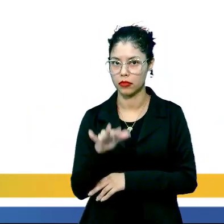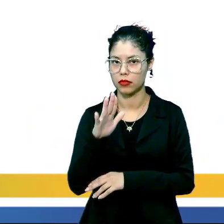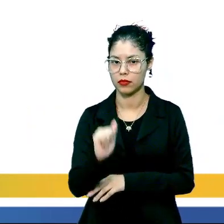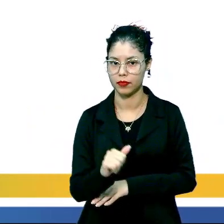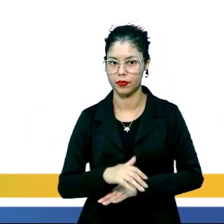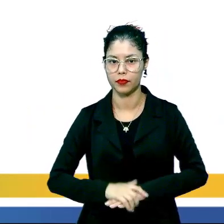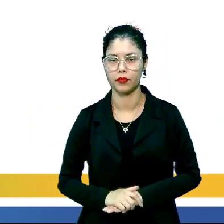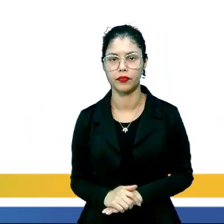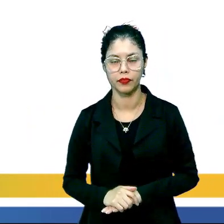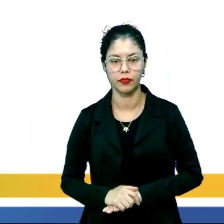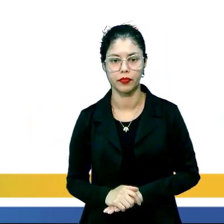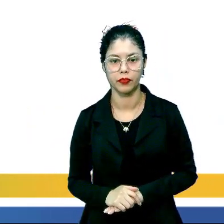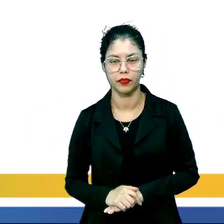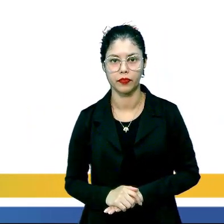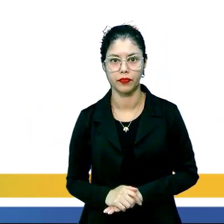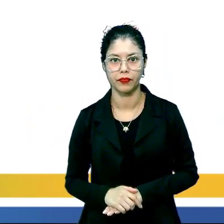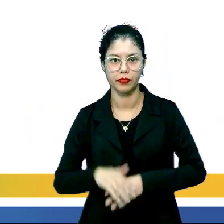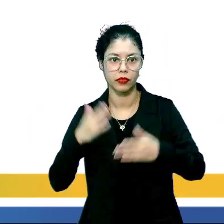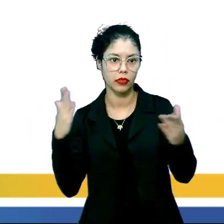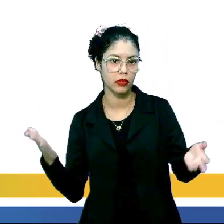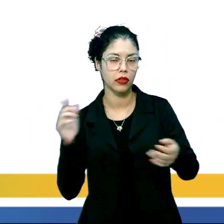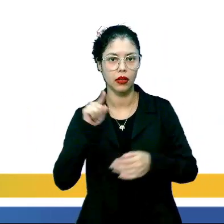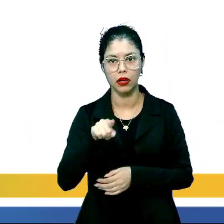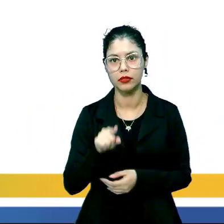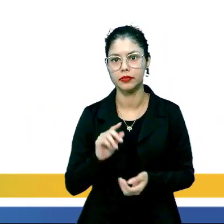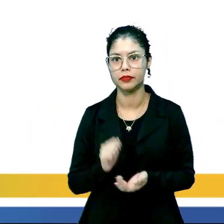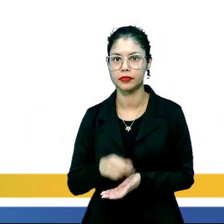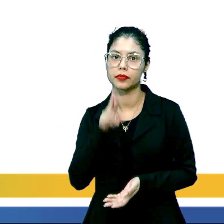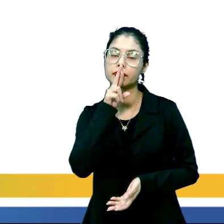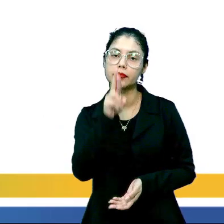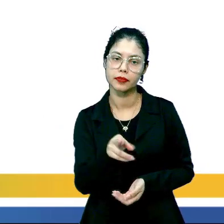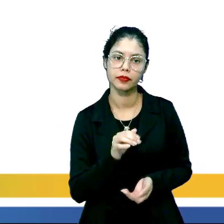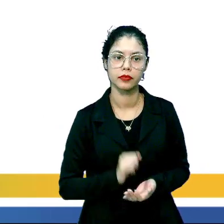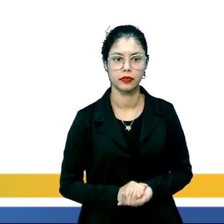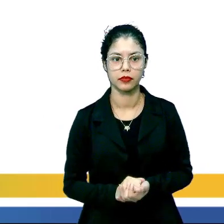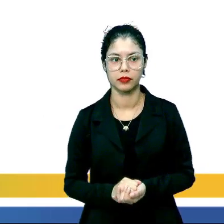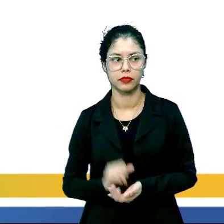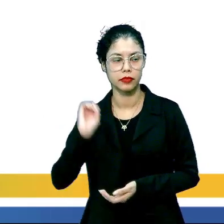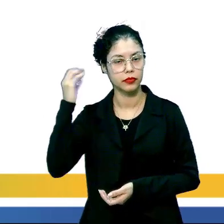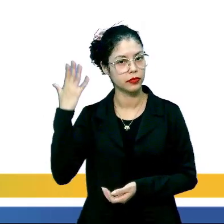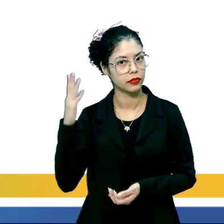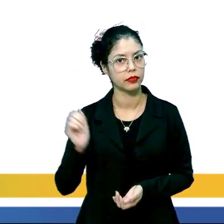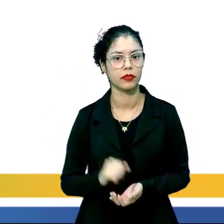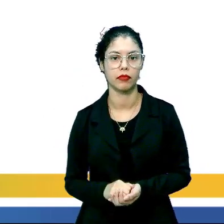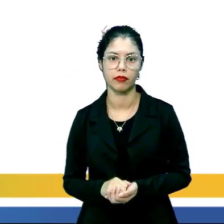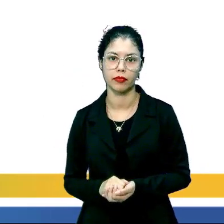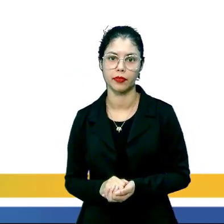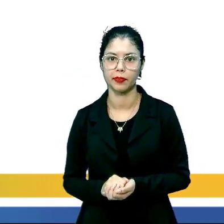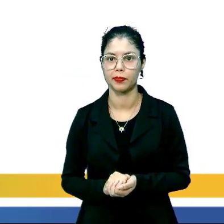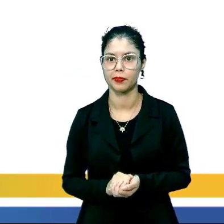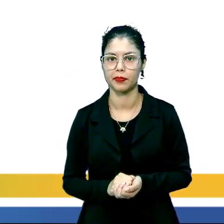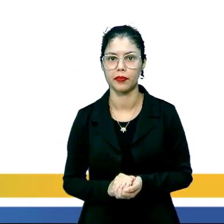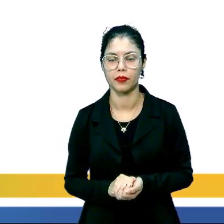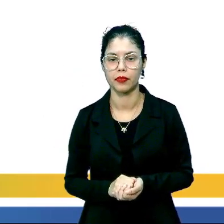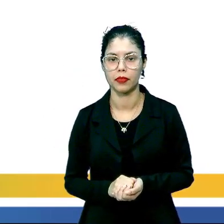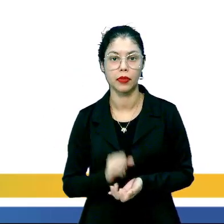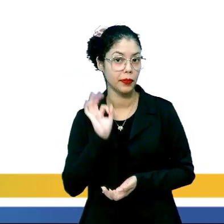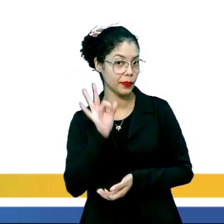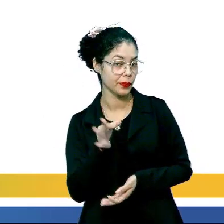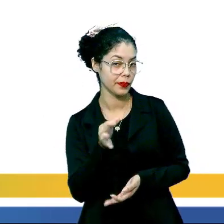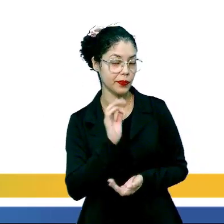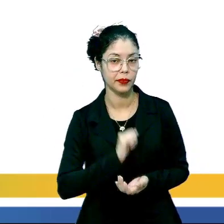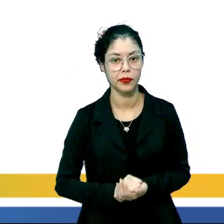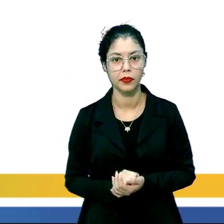energia cinética. Essa é a nossa resposta, então, que acontece no colisor de hadrons, então.